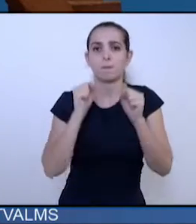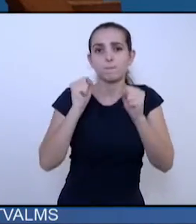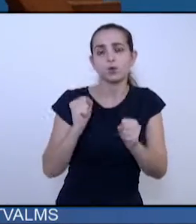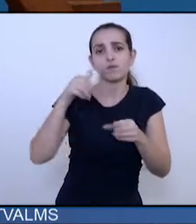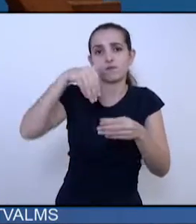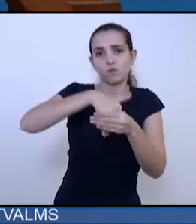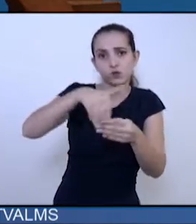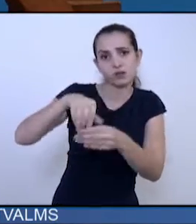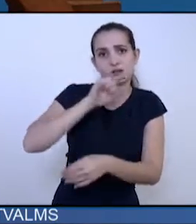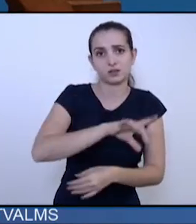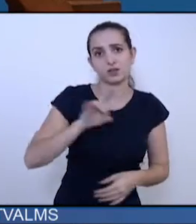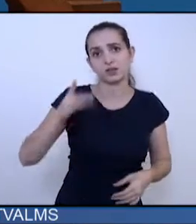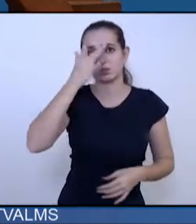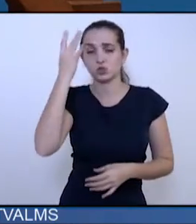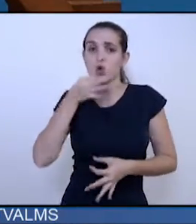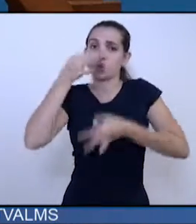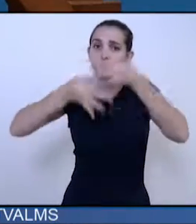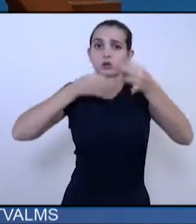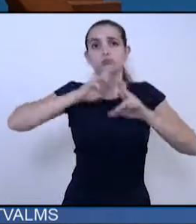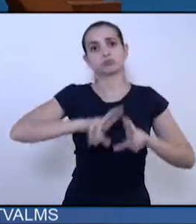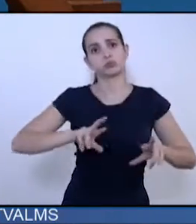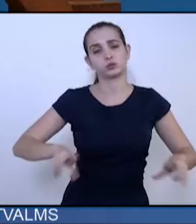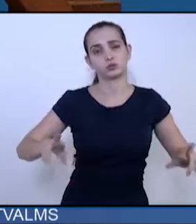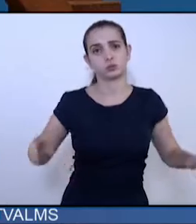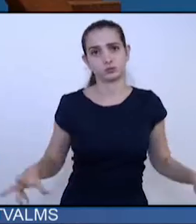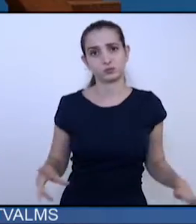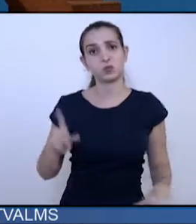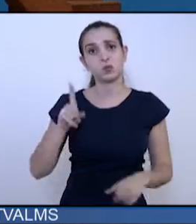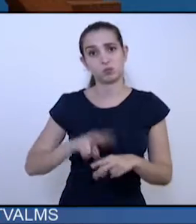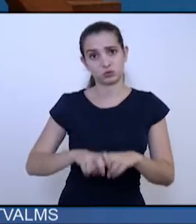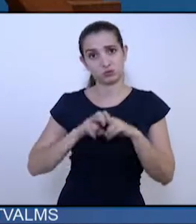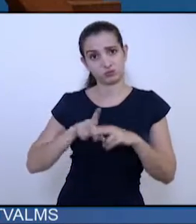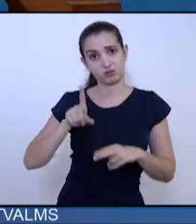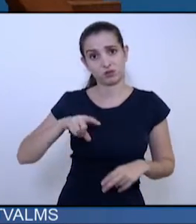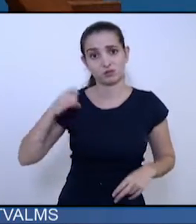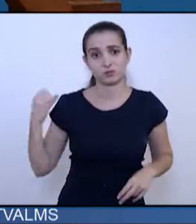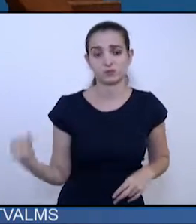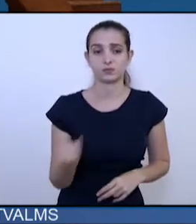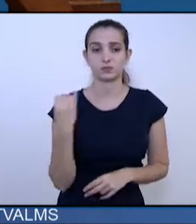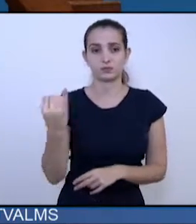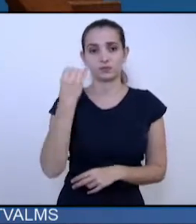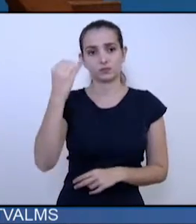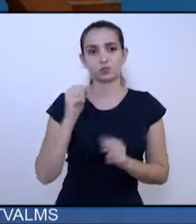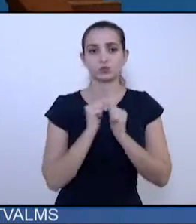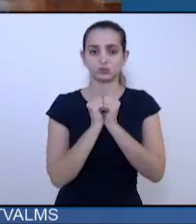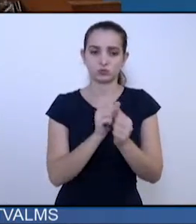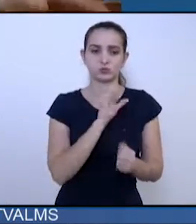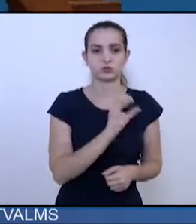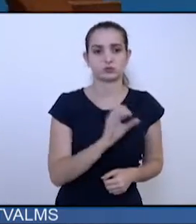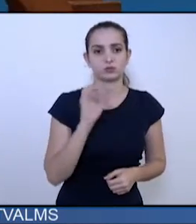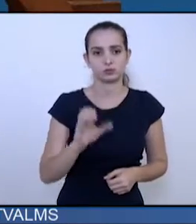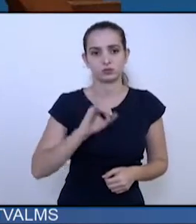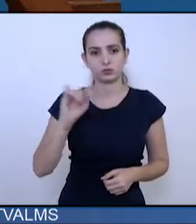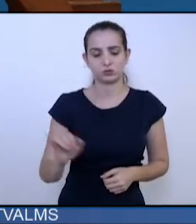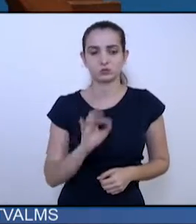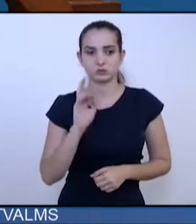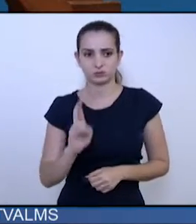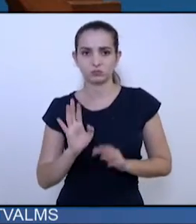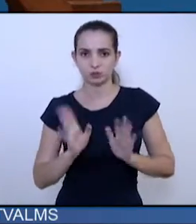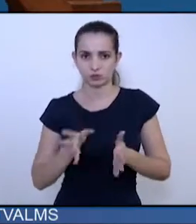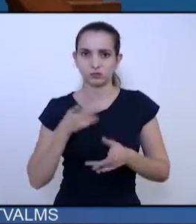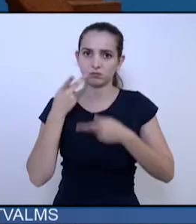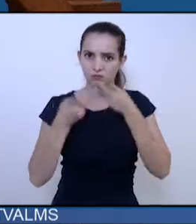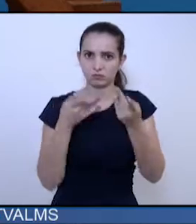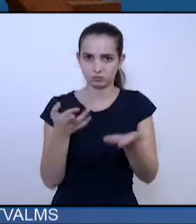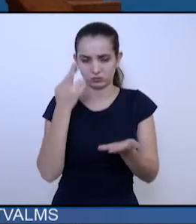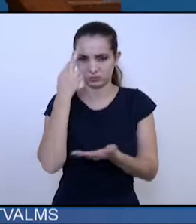cada um interpretando o seu ponto de vista. Então, é fundamental, nós que vamos estar à frente da CCJ, já concedo a parte a Vossa Excelência,